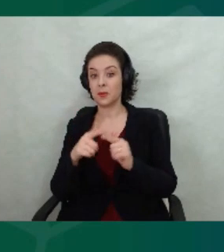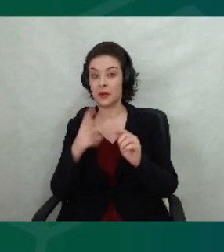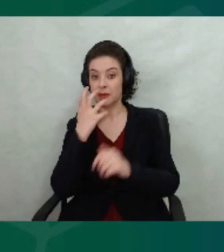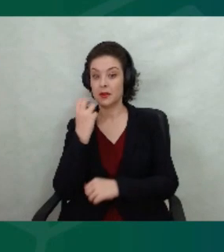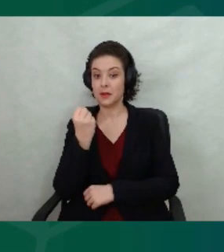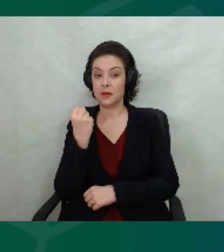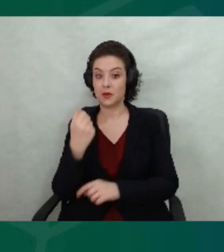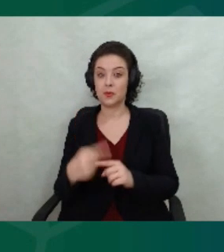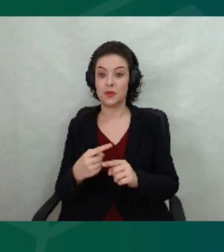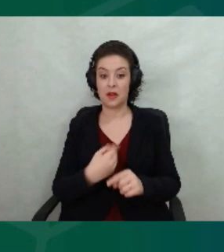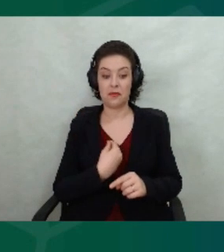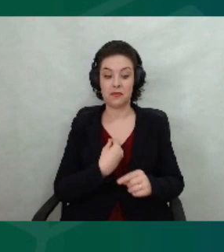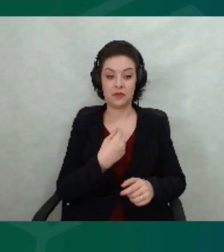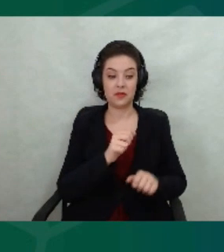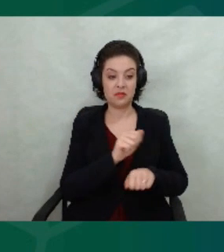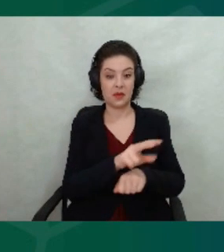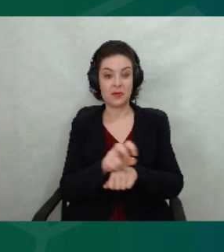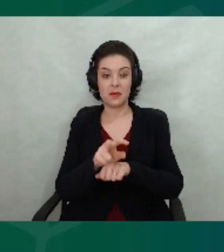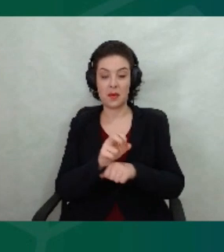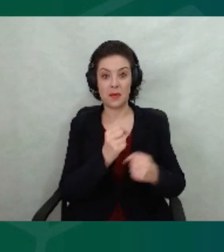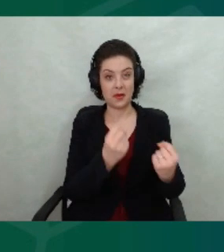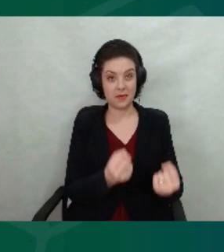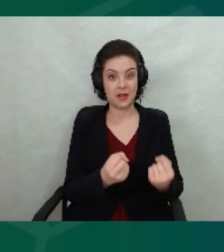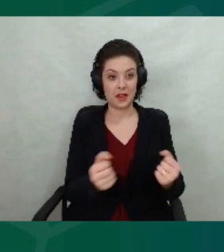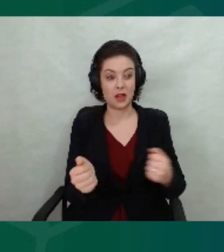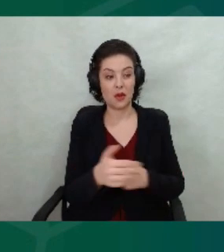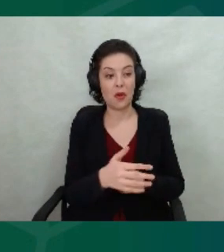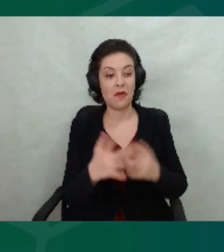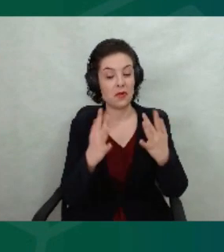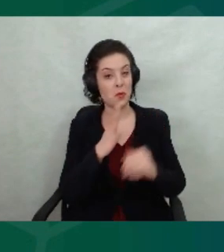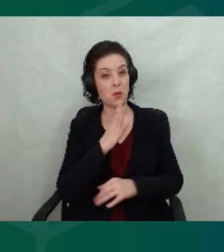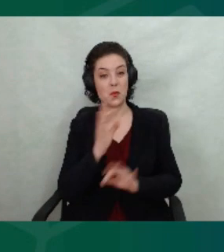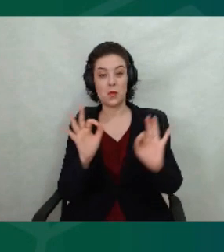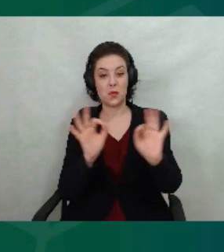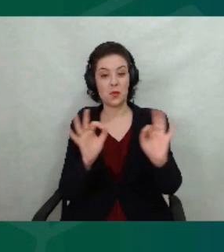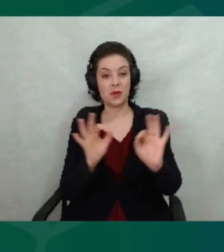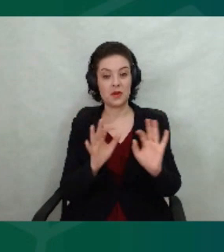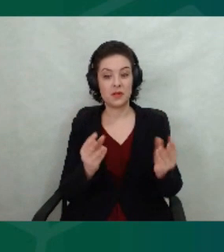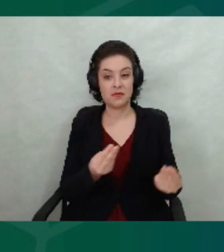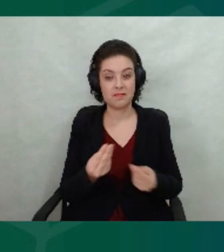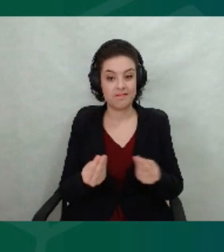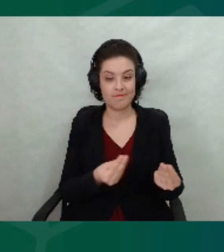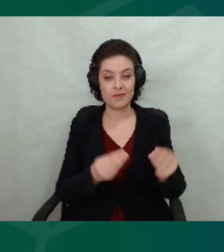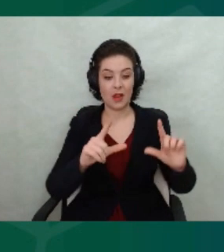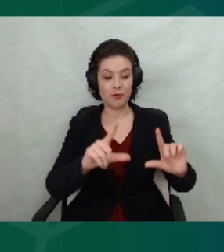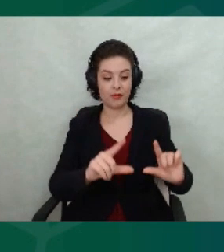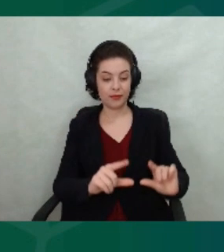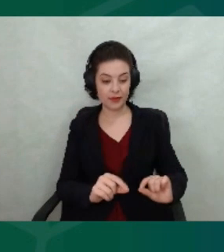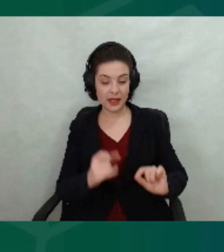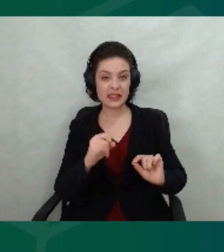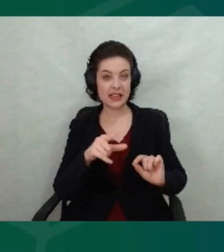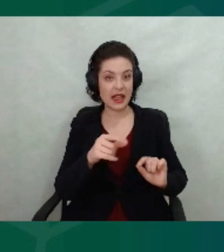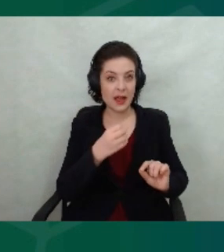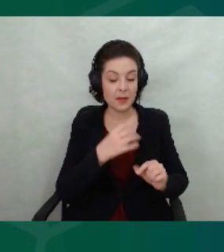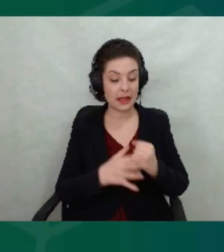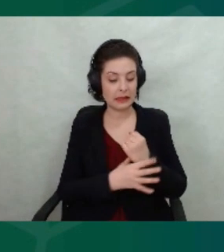vivo atenuado, um vírus novo, que a gente vai atenuar, não sabemos se será bem segura com esta